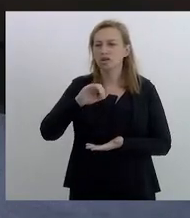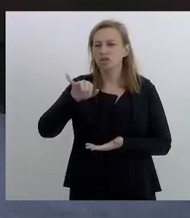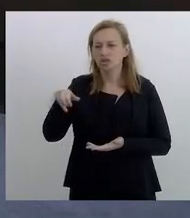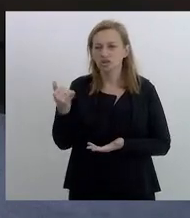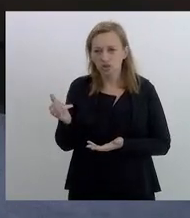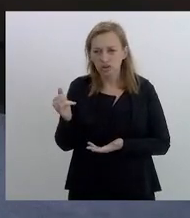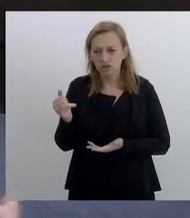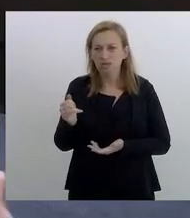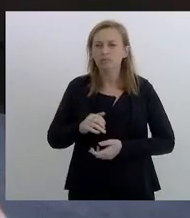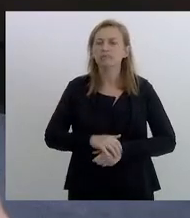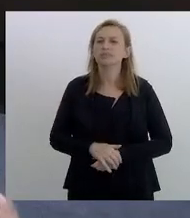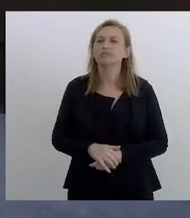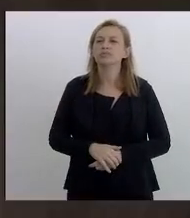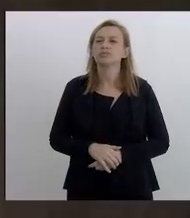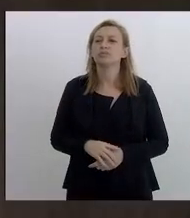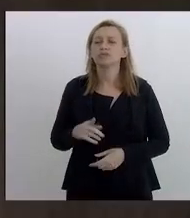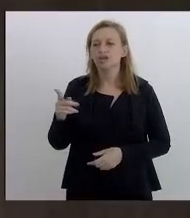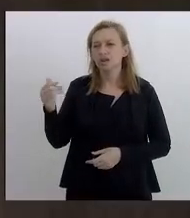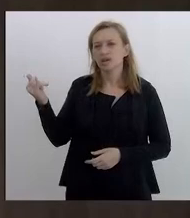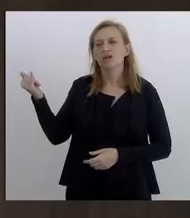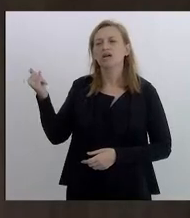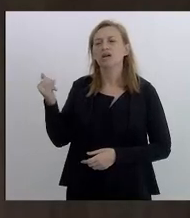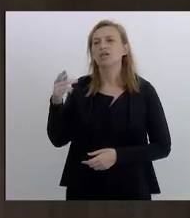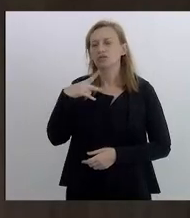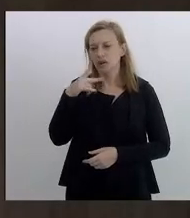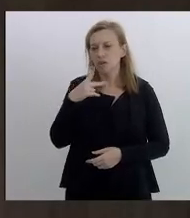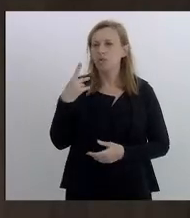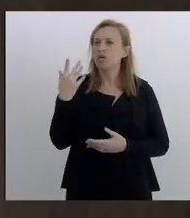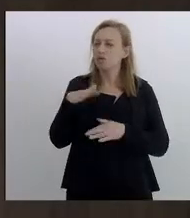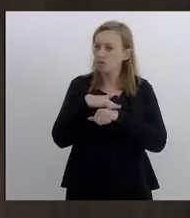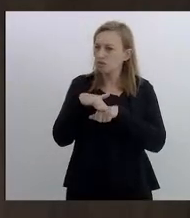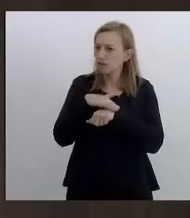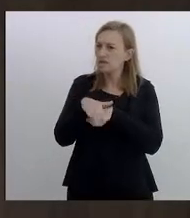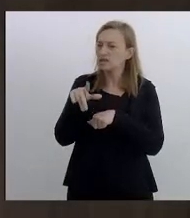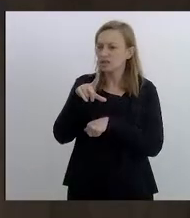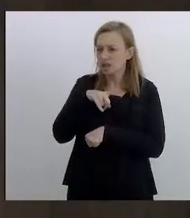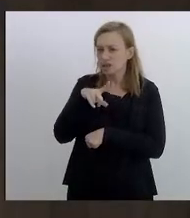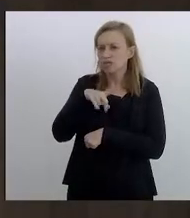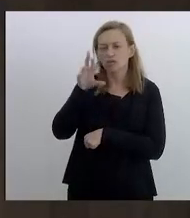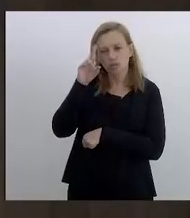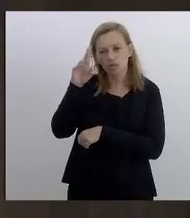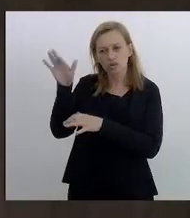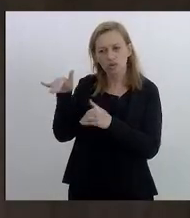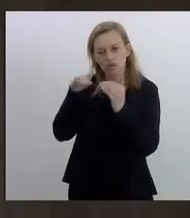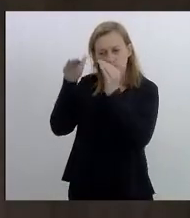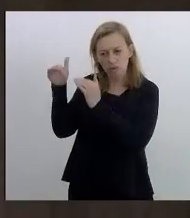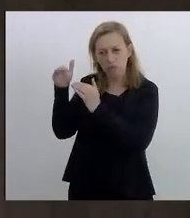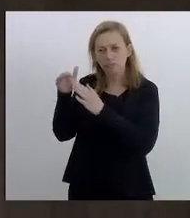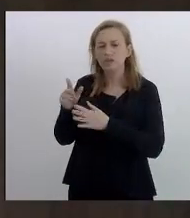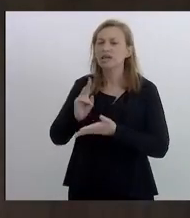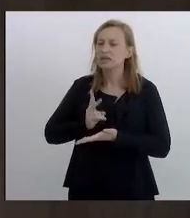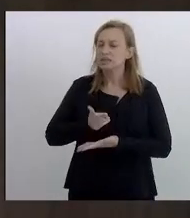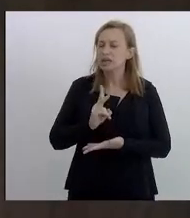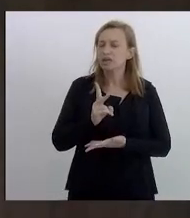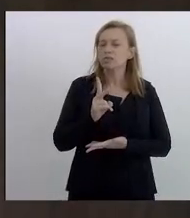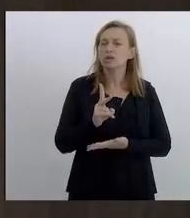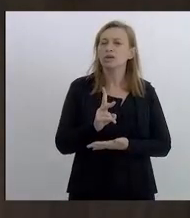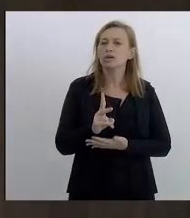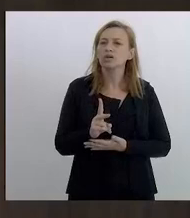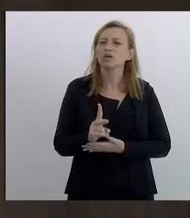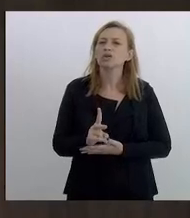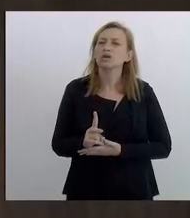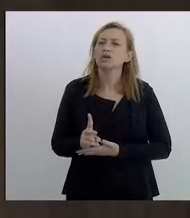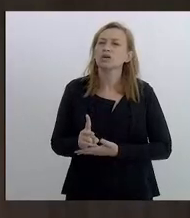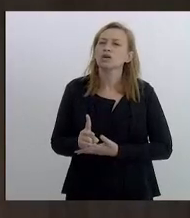ampliação do Pacto RJ. Ele confirmou a conversa que teve com Vossa Excelência, disse que, como sempre, muito,